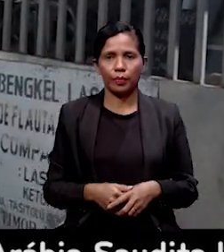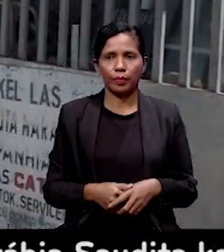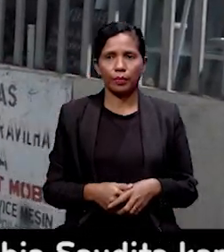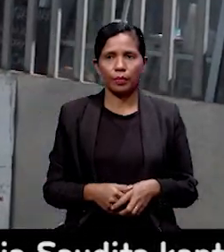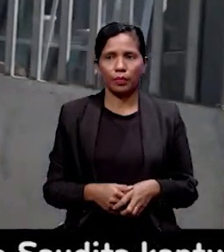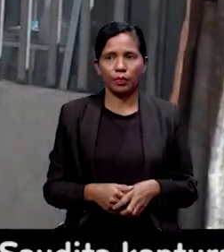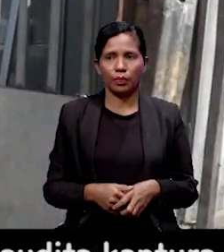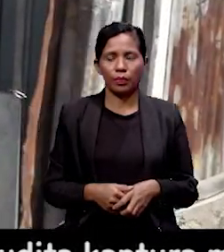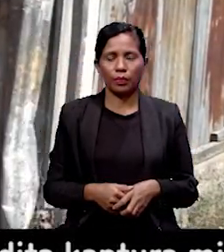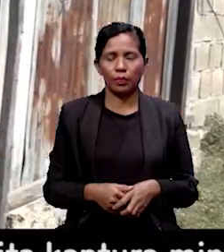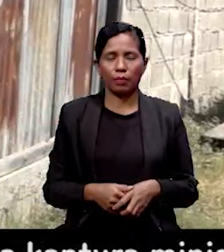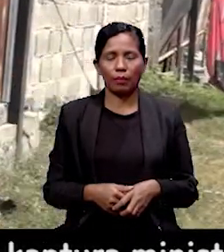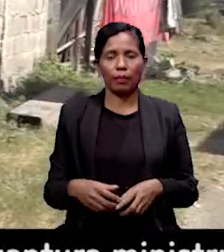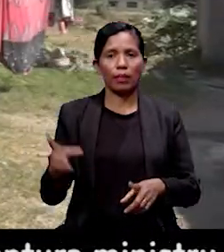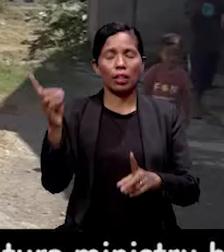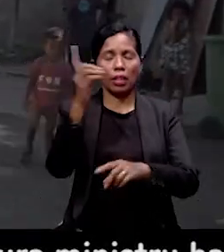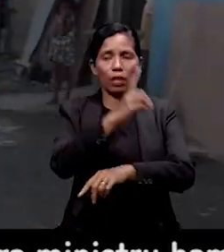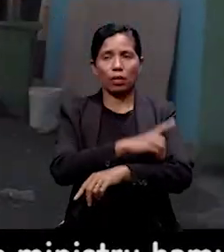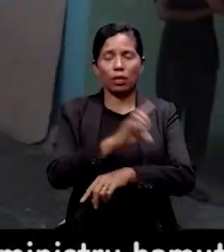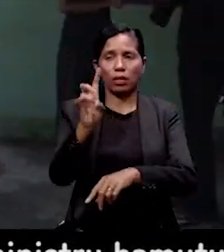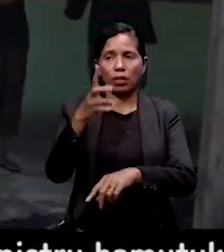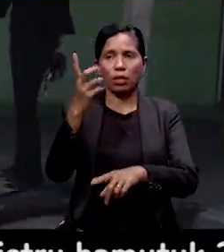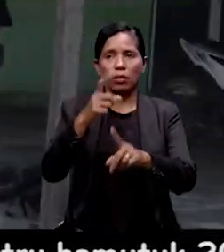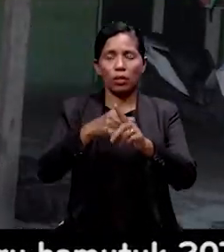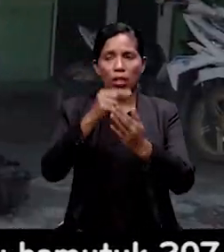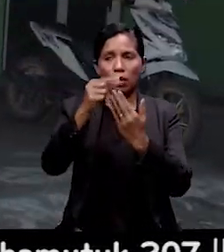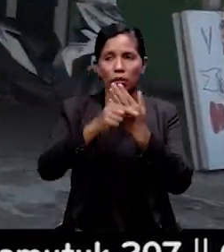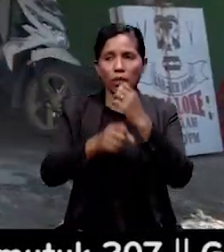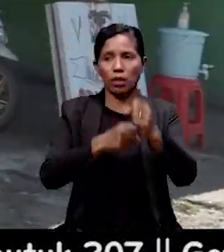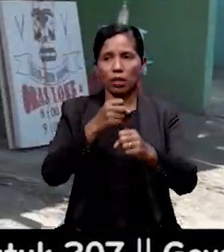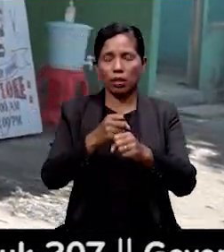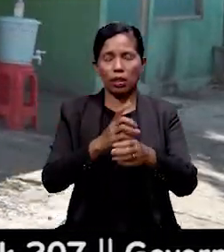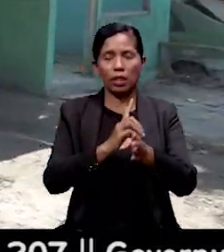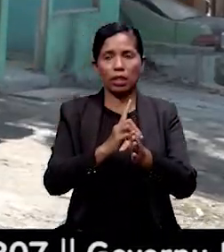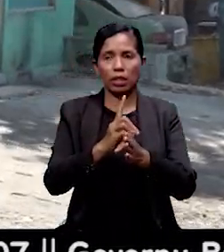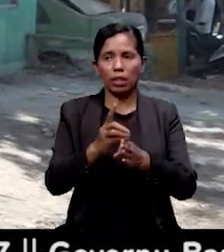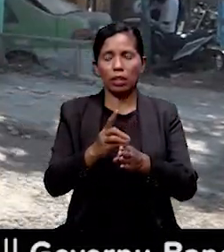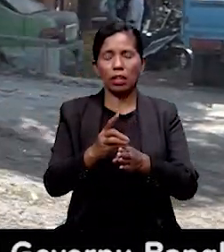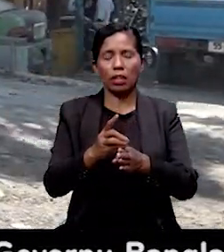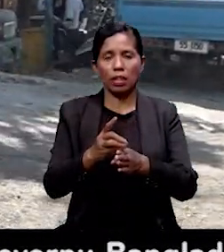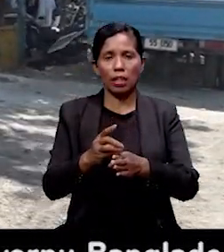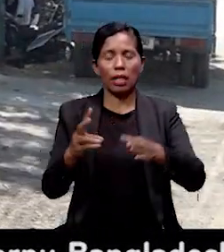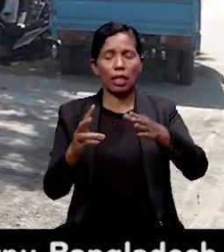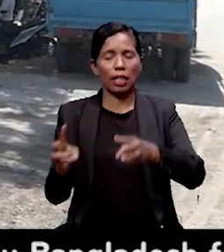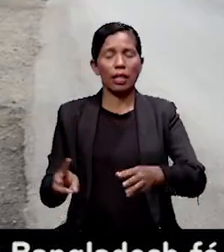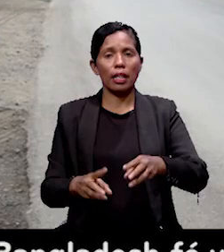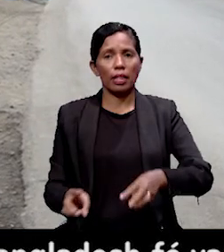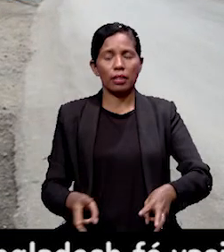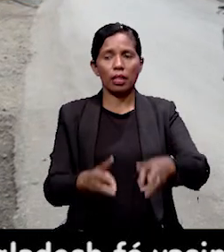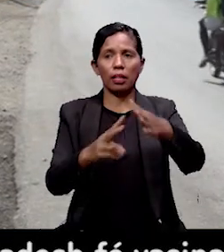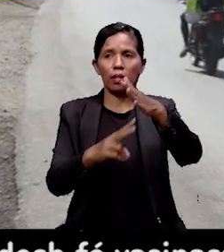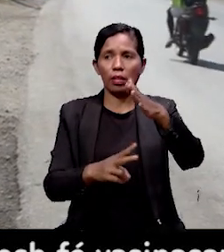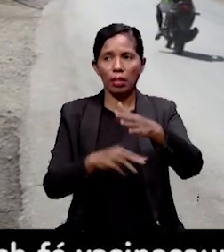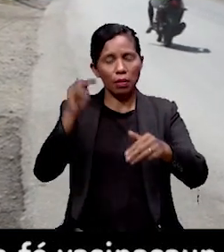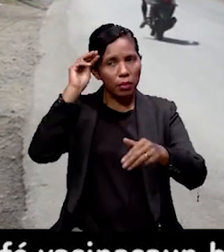E a Lourenço no Recinhito, Fulan Augusto Tinangne, Direção Nacional Estrada Ponte Controlo no CES, Ministério